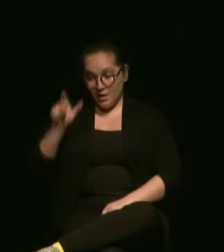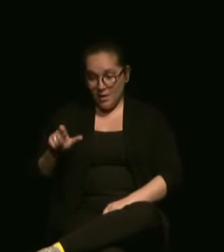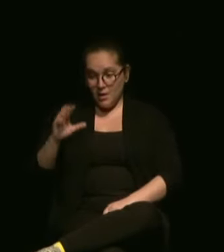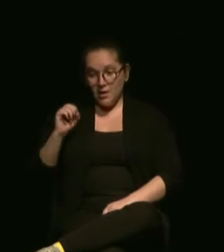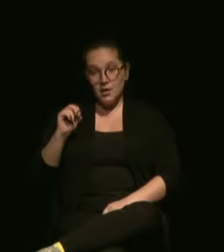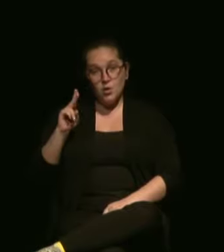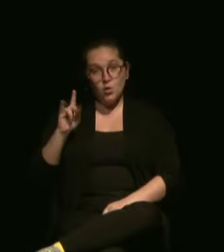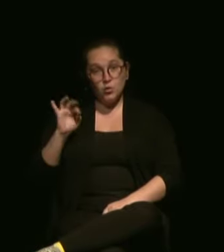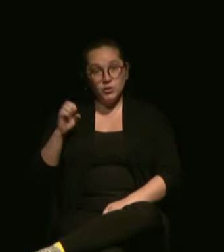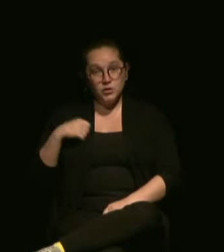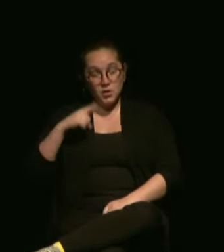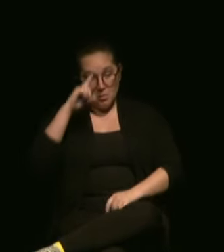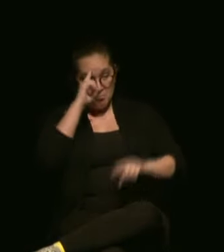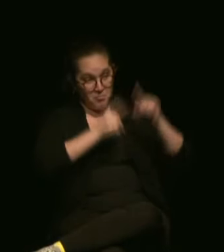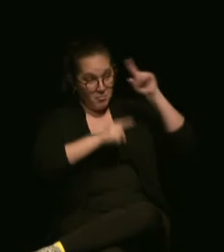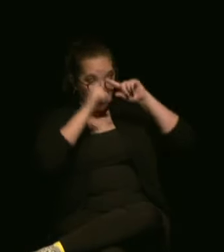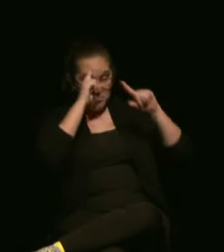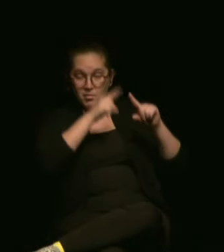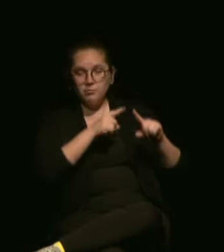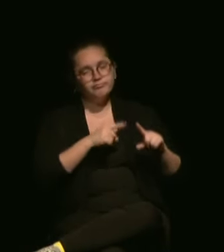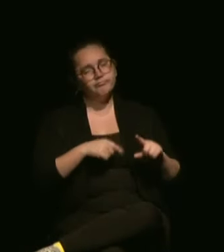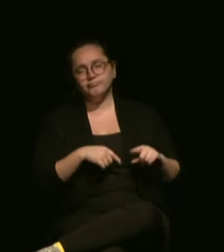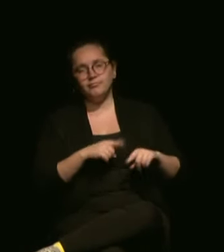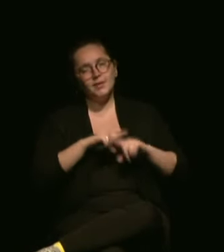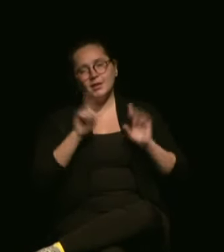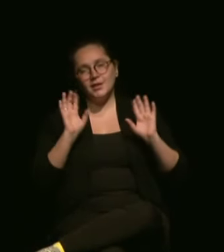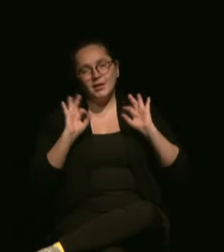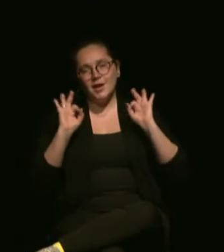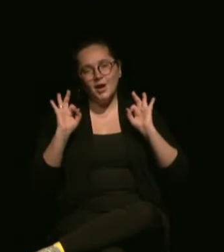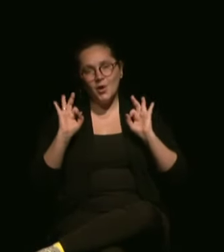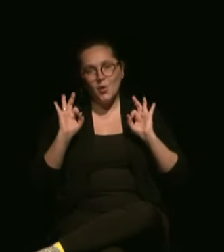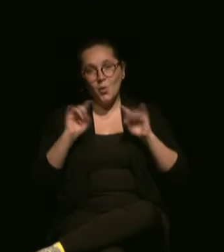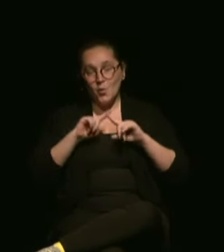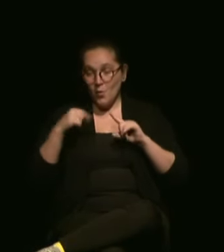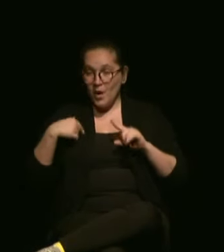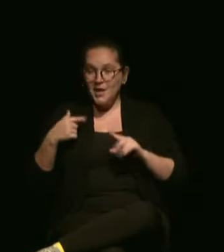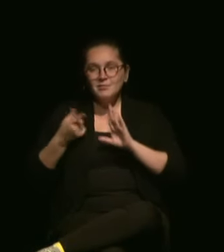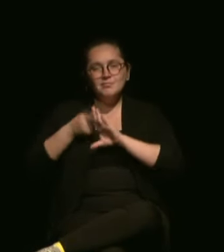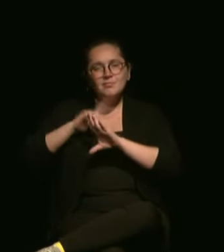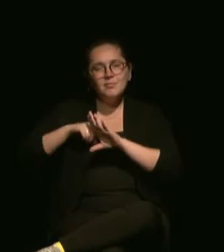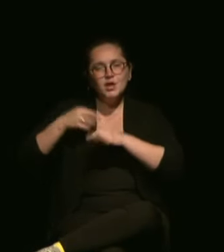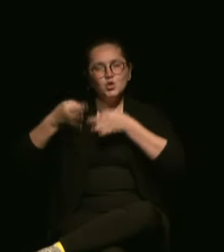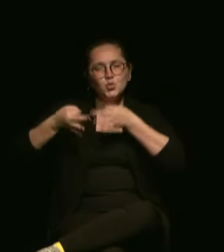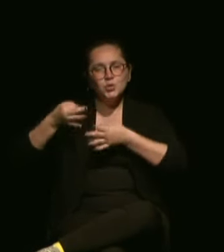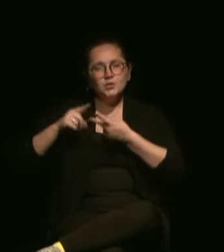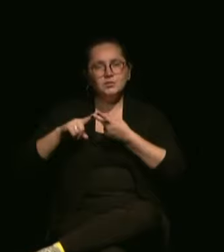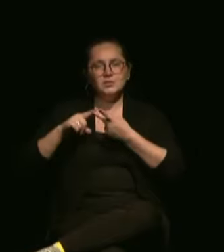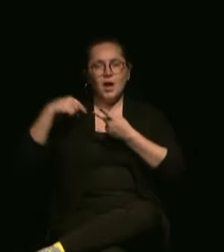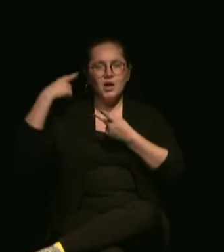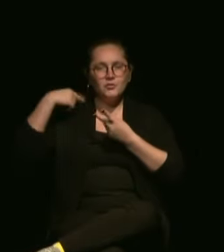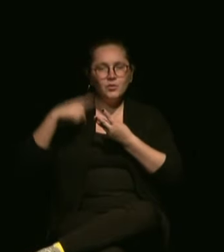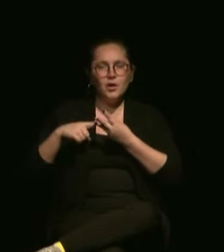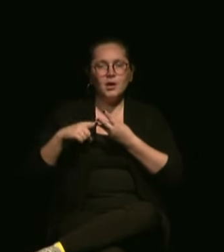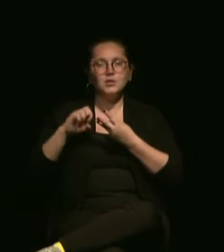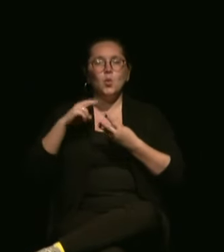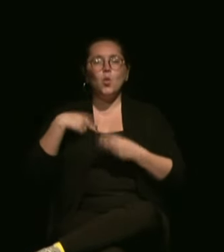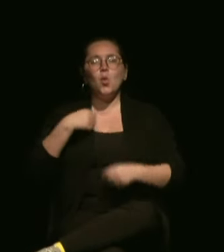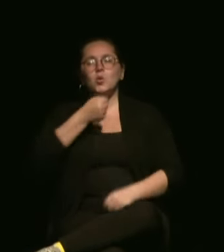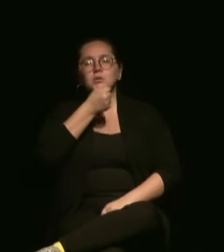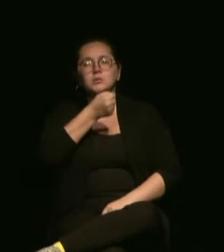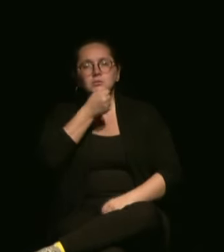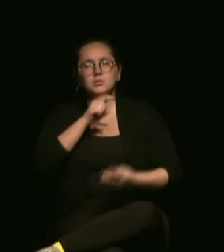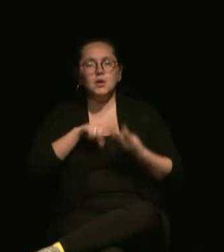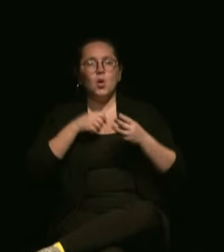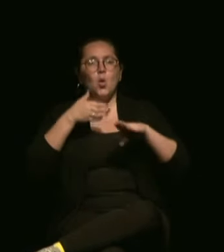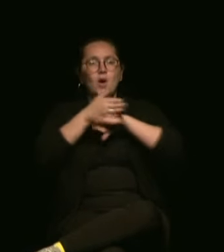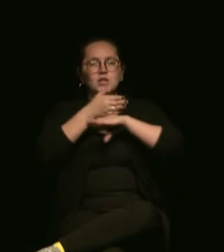promotor, nem a do advogado de defesa, muito menos a do juiz. Não é a palavra do repórter, nem do